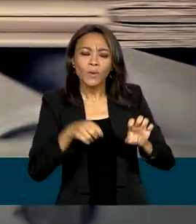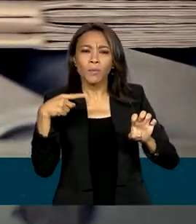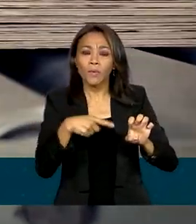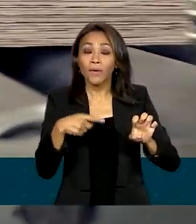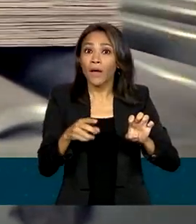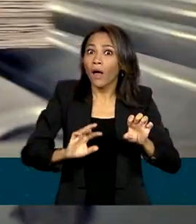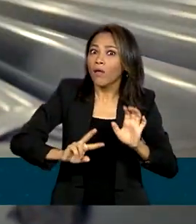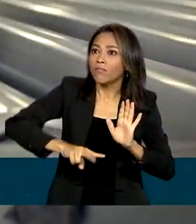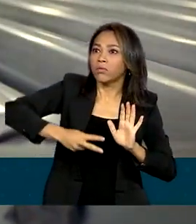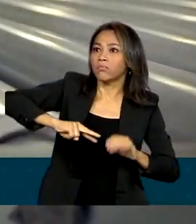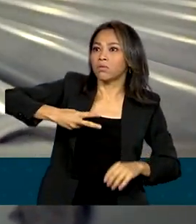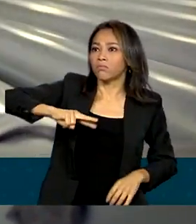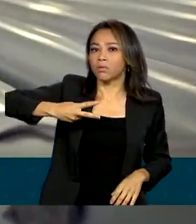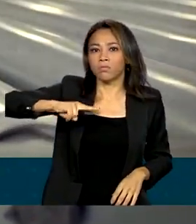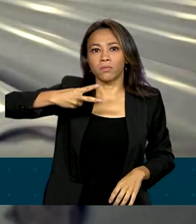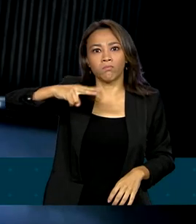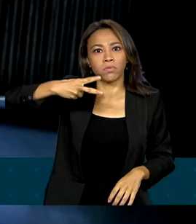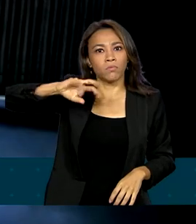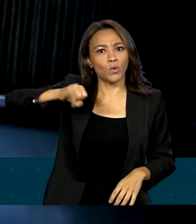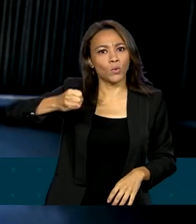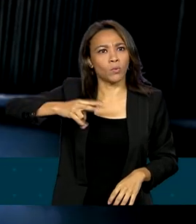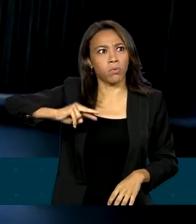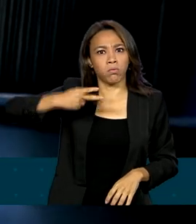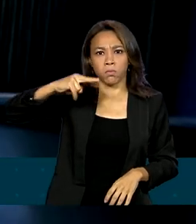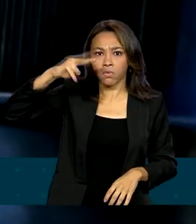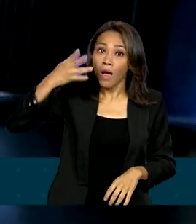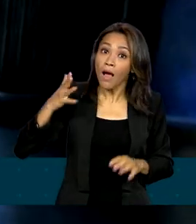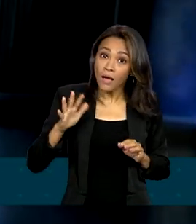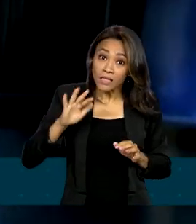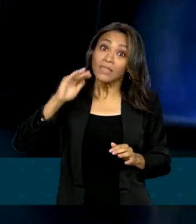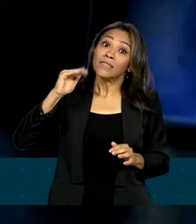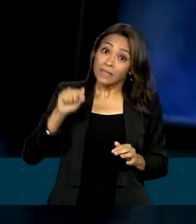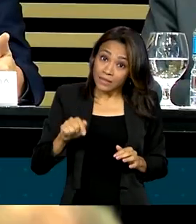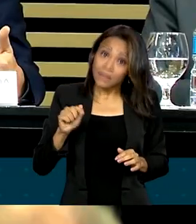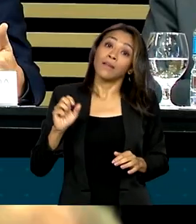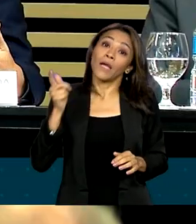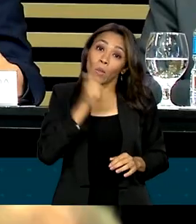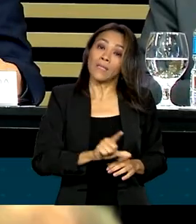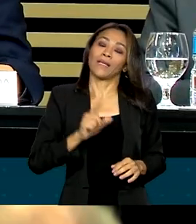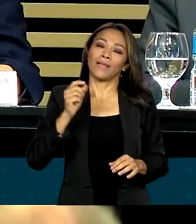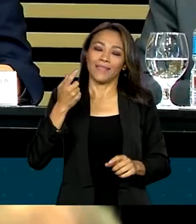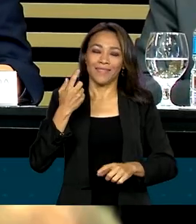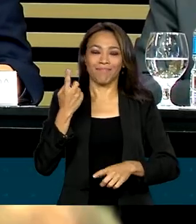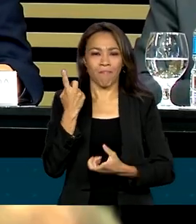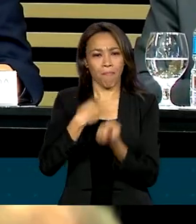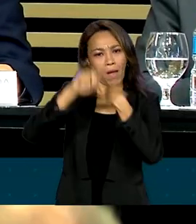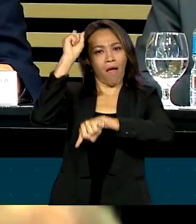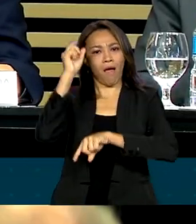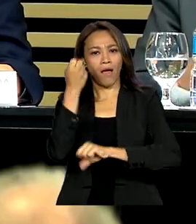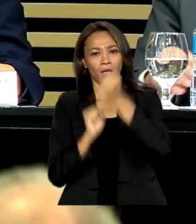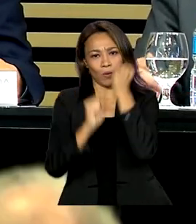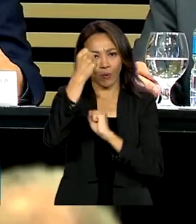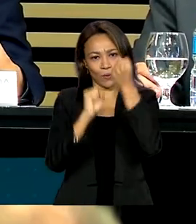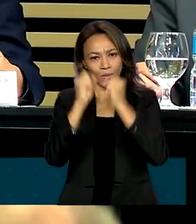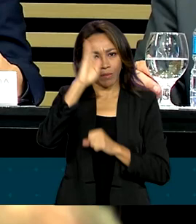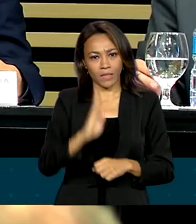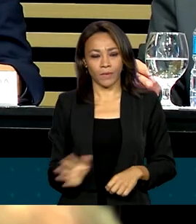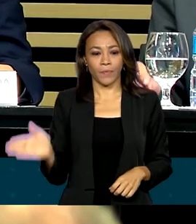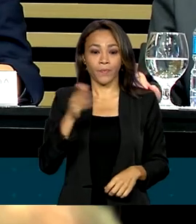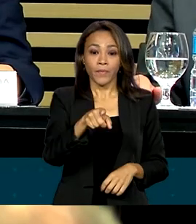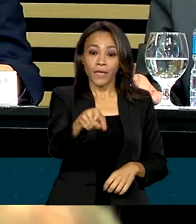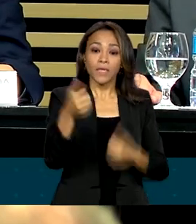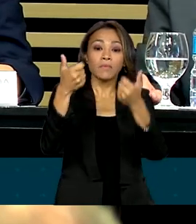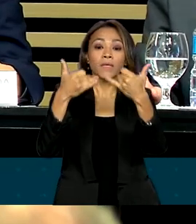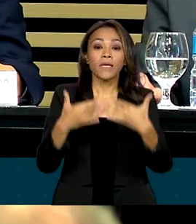de juros. Ele acredita que, assim, o país será reindustrializado. Ao reindustrializar o Brasil, produzir taxas